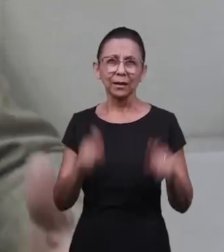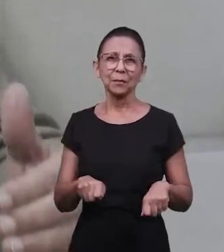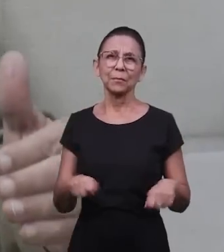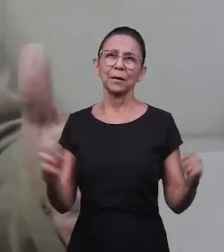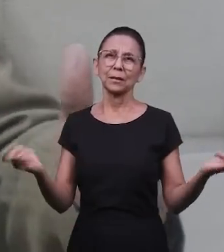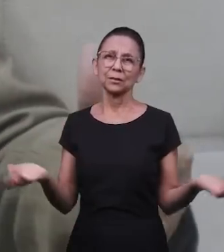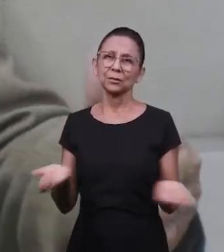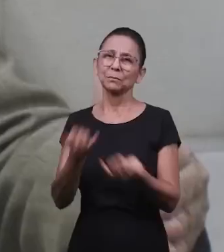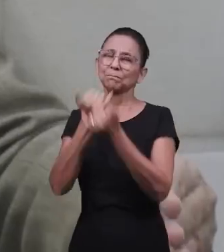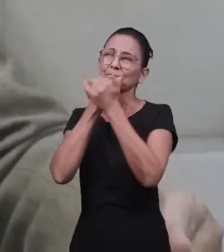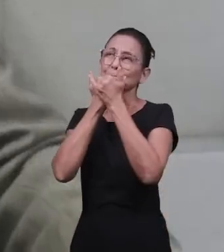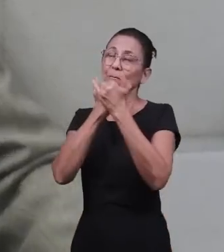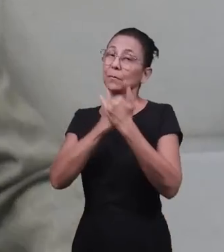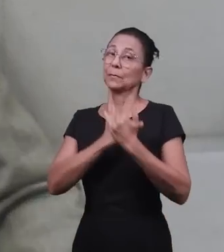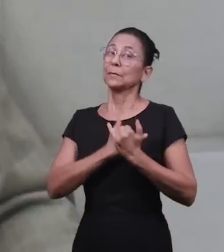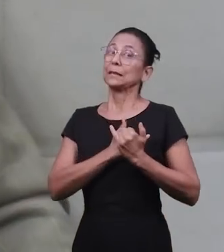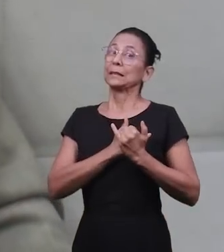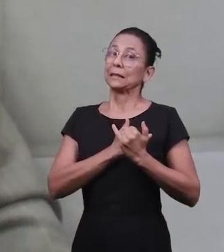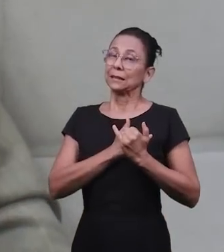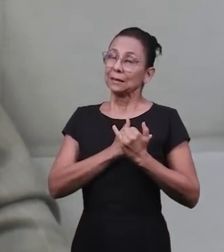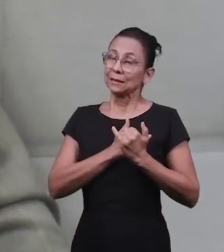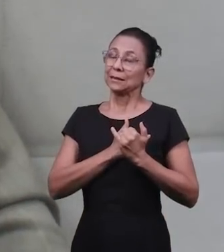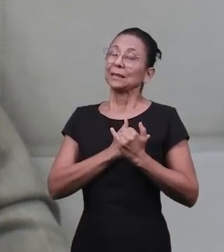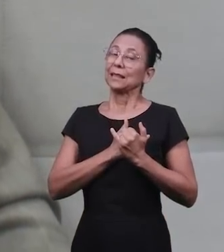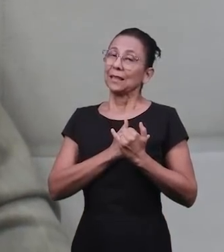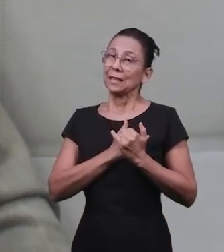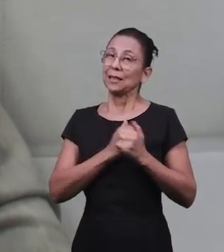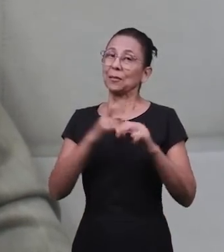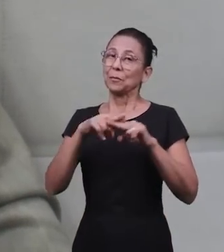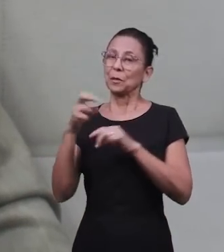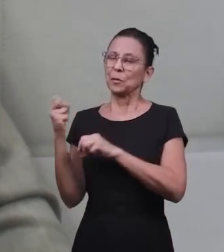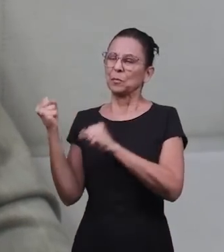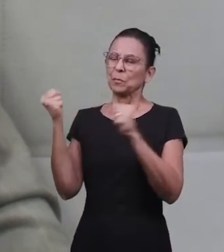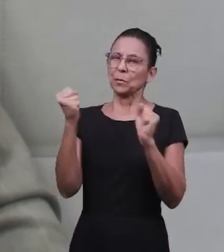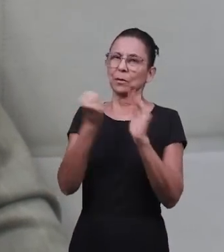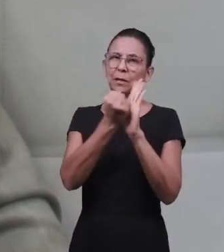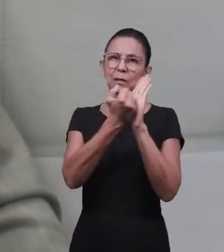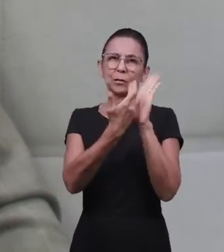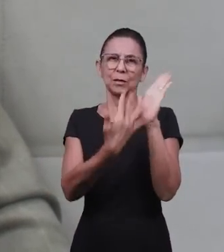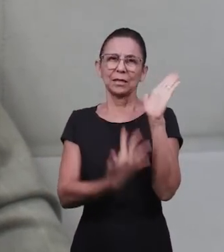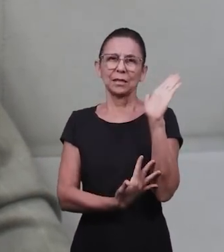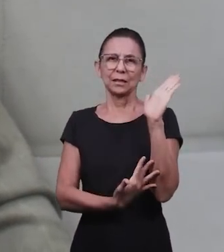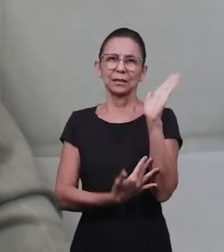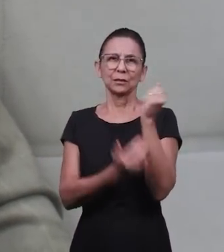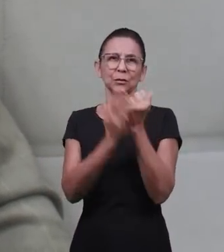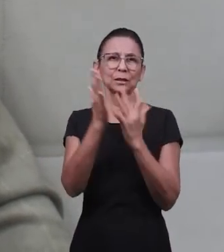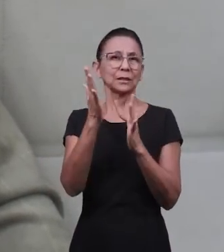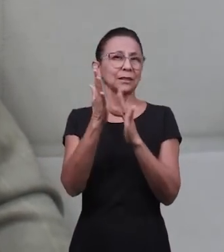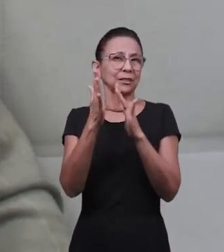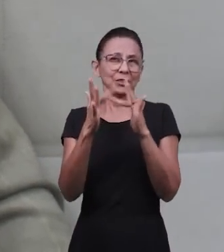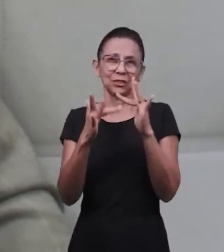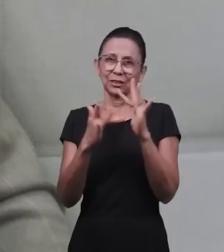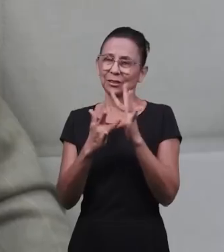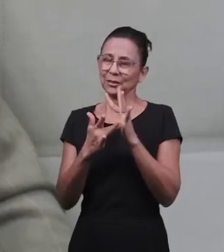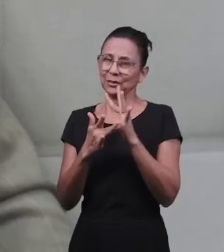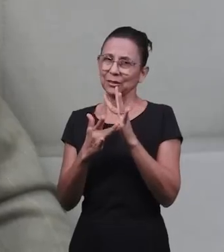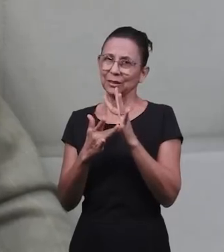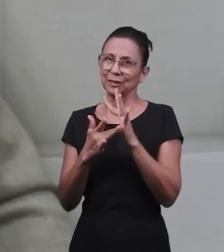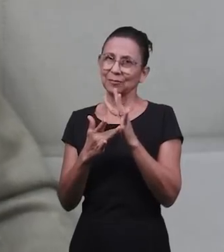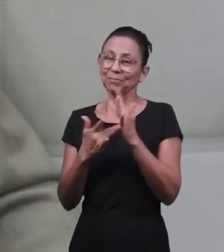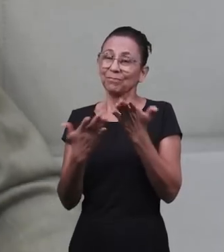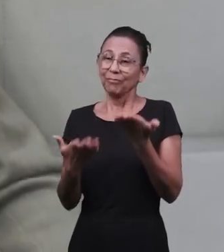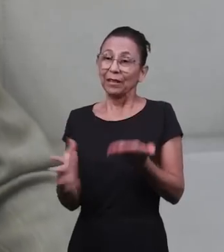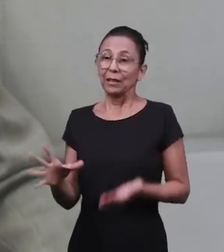de perdoar os nossos pecados através do poder do sangue de Jesus. E